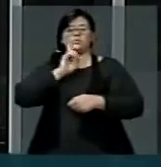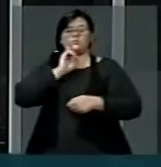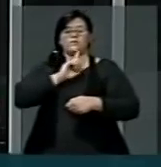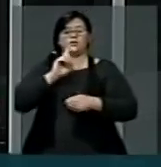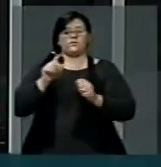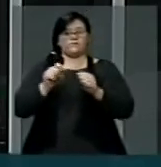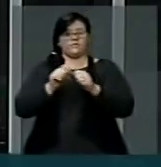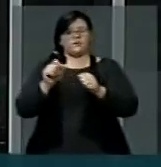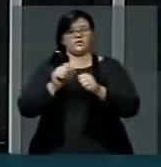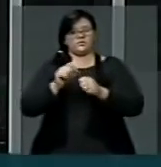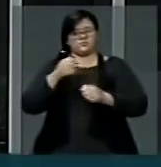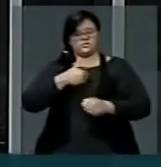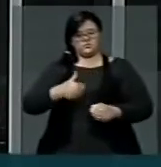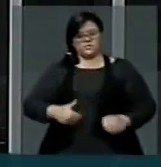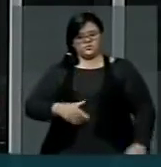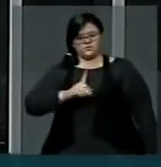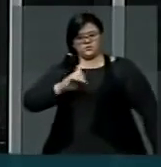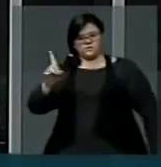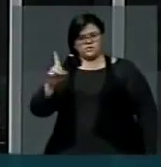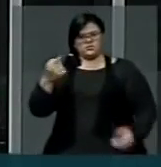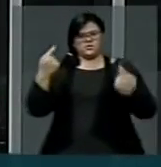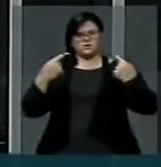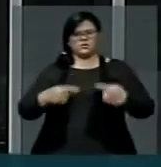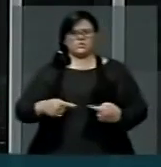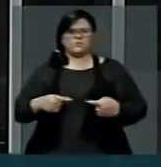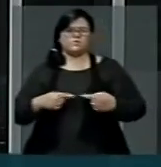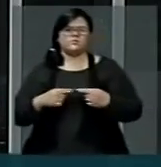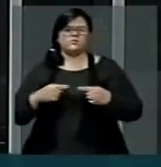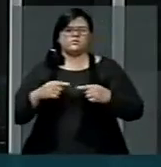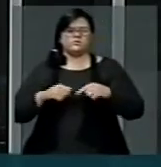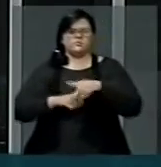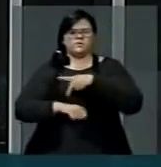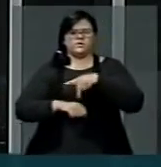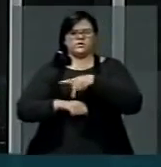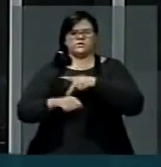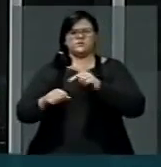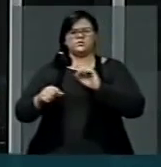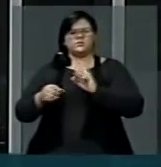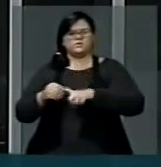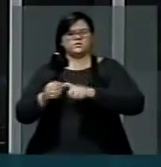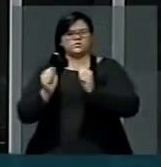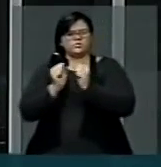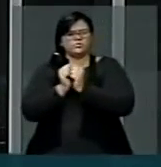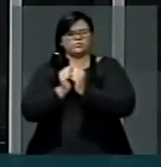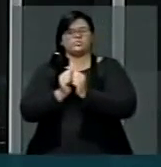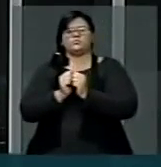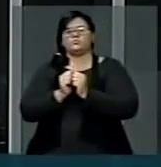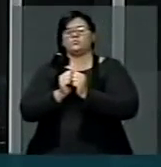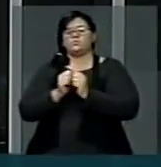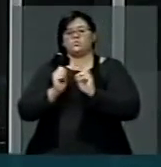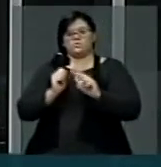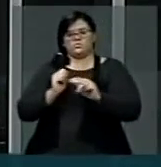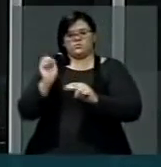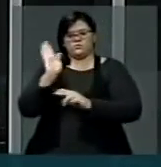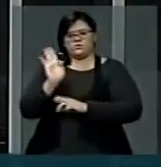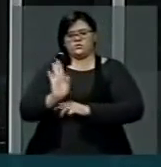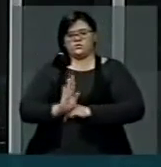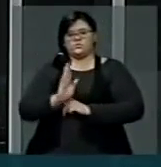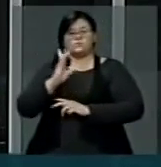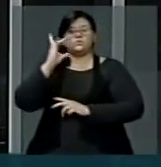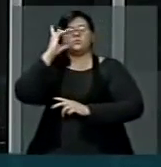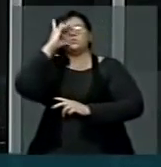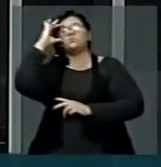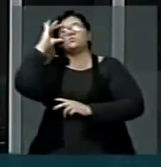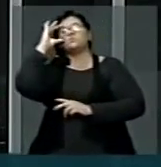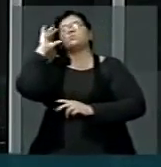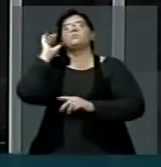faz, inclusive, contra nações aliadas como o Brasil. Dilma foi muito feliz ao defender